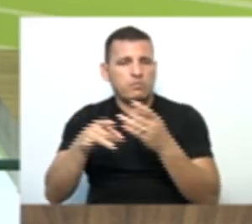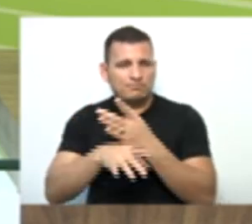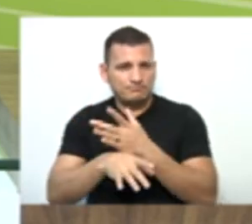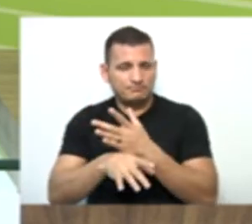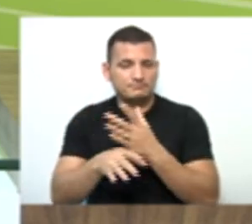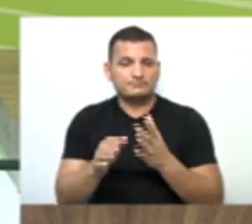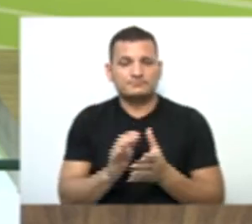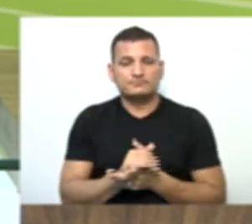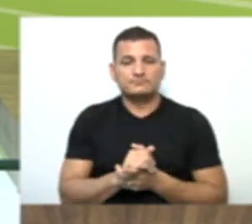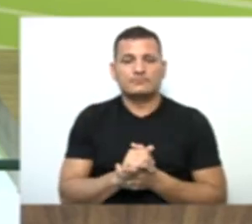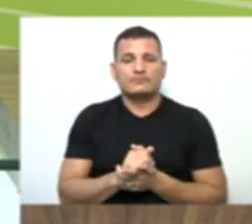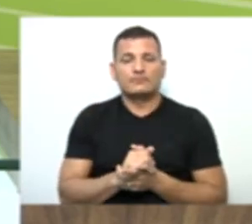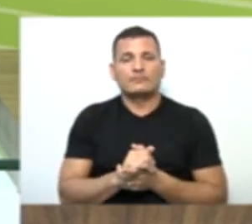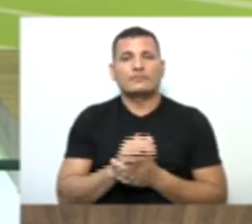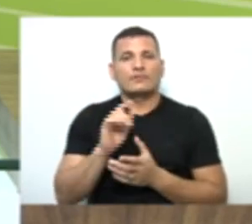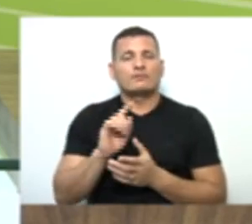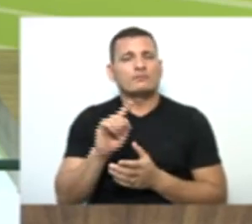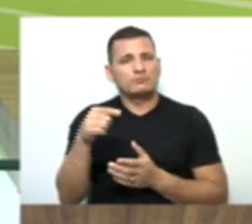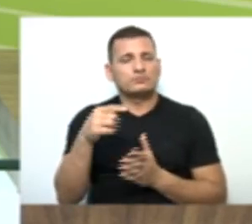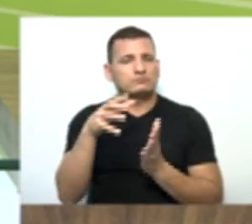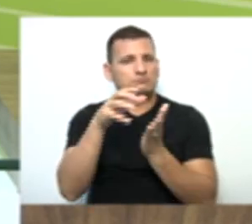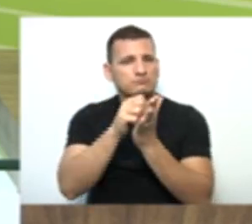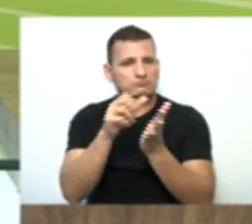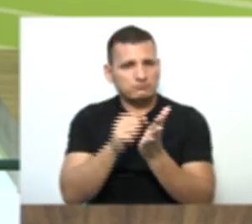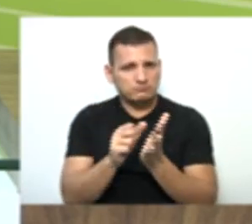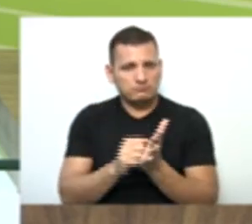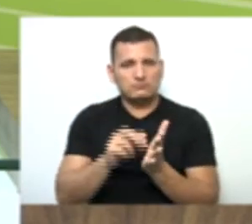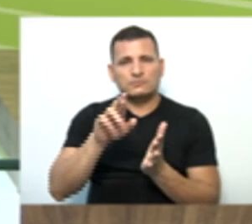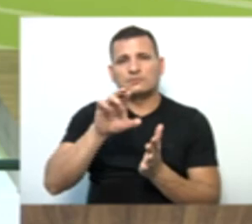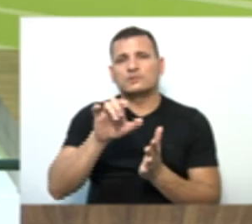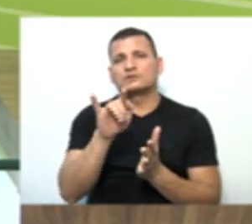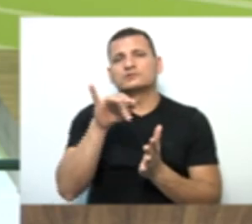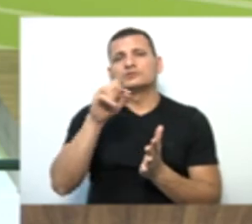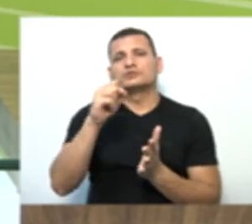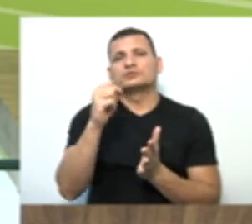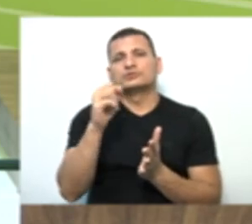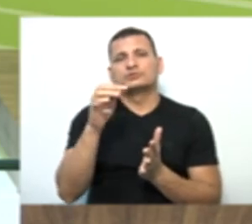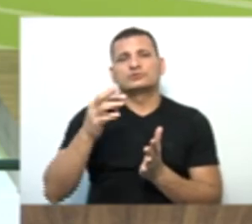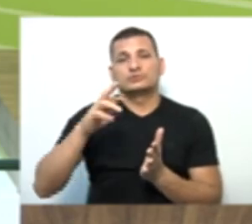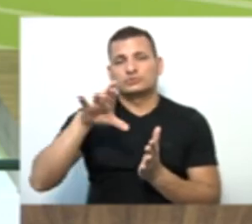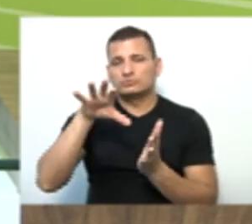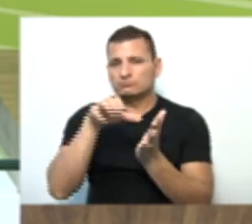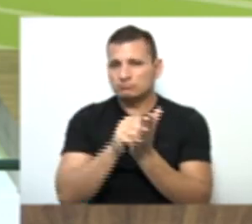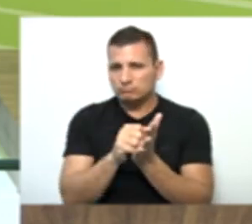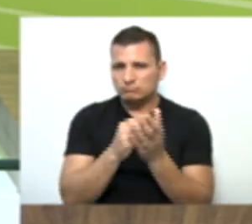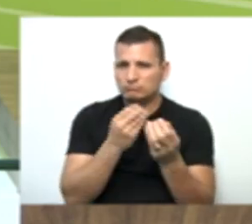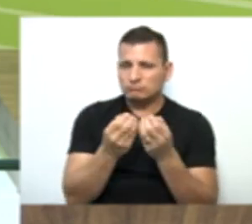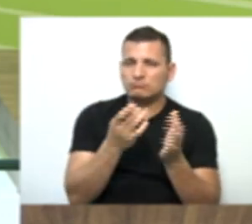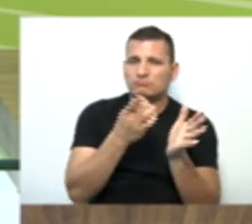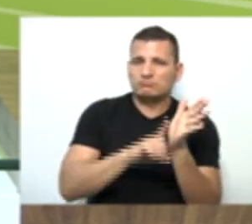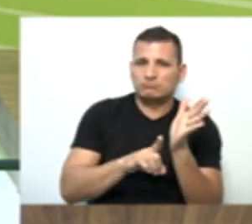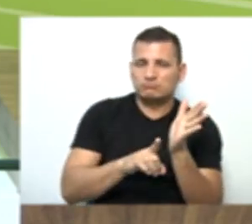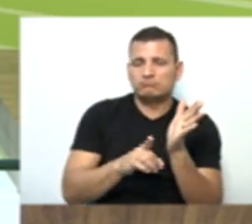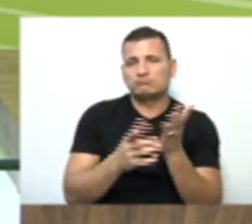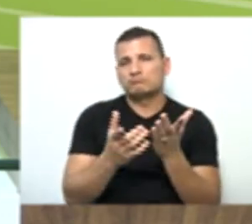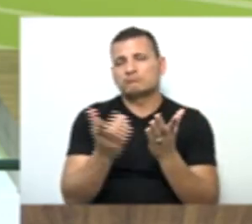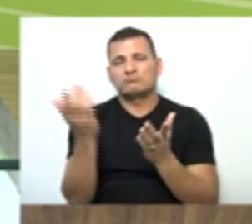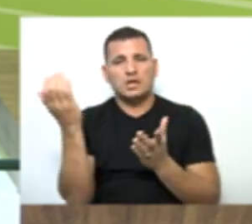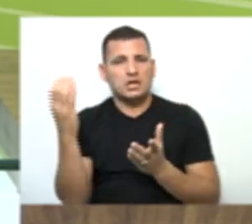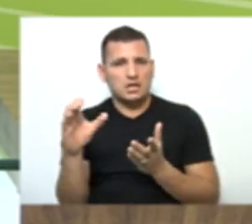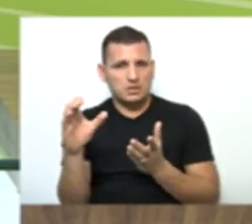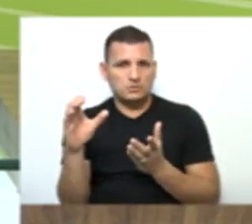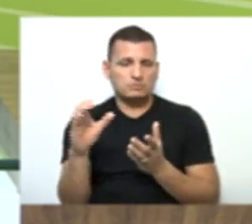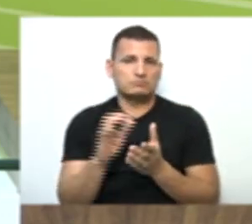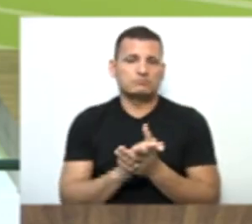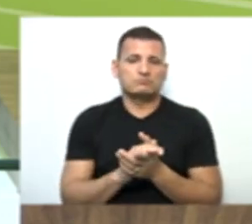disso vem o registro. O registro deverá ser feito de que forma? Débito e crédito, né? Após